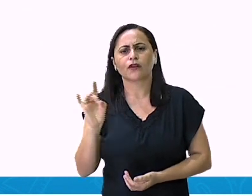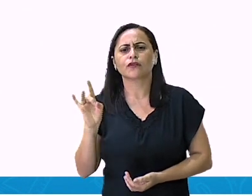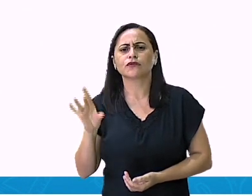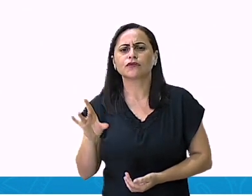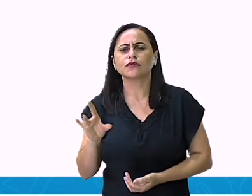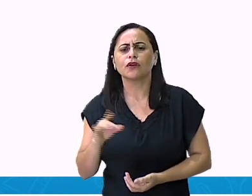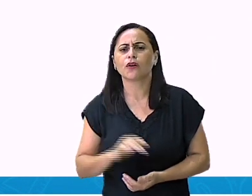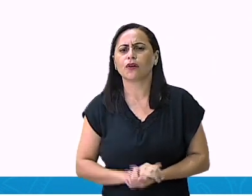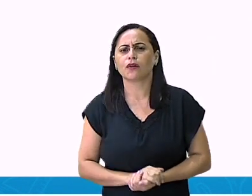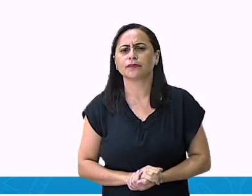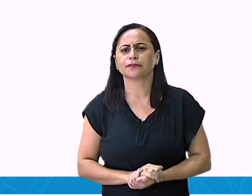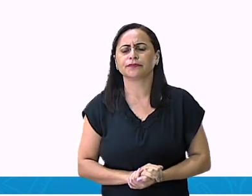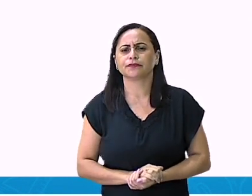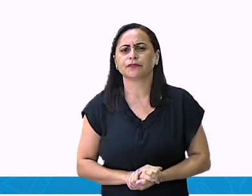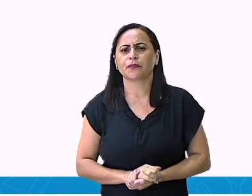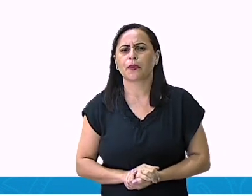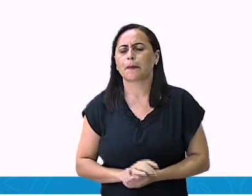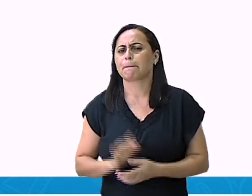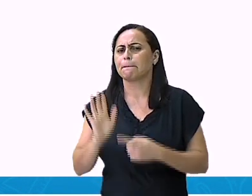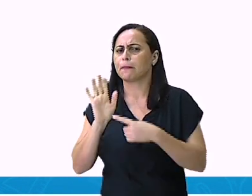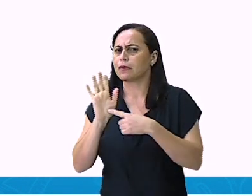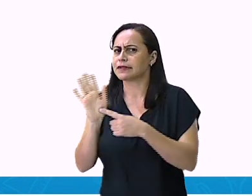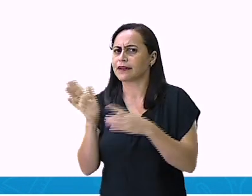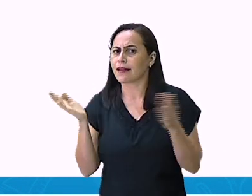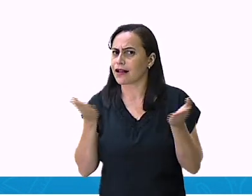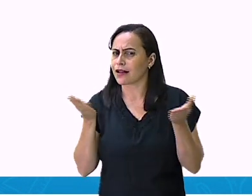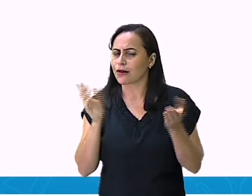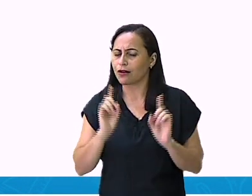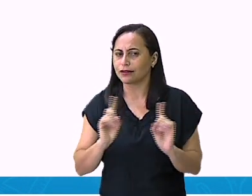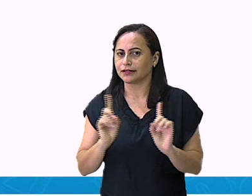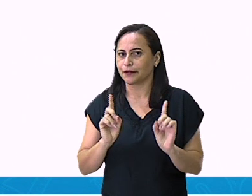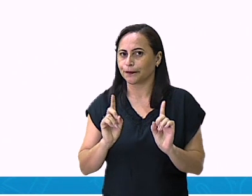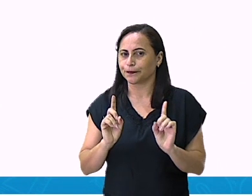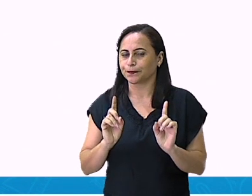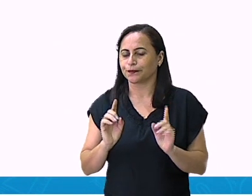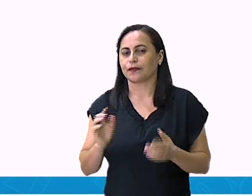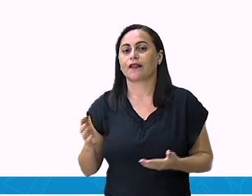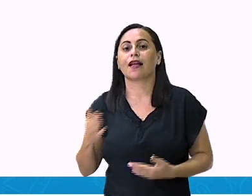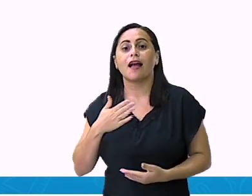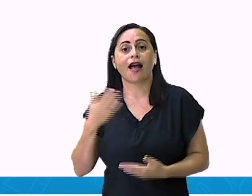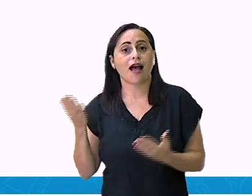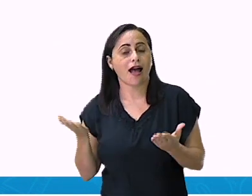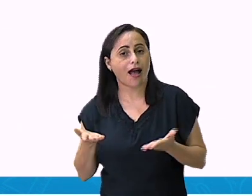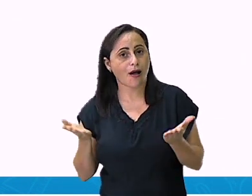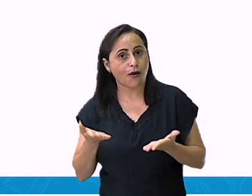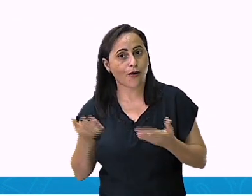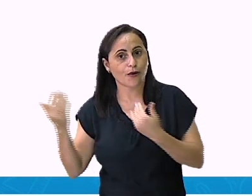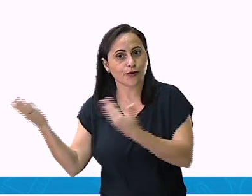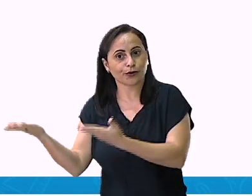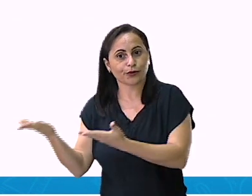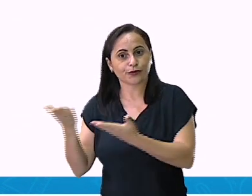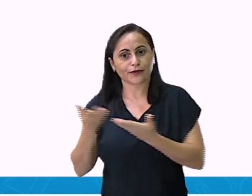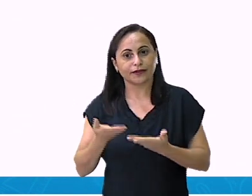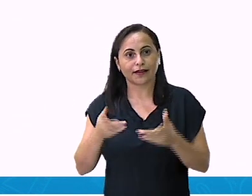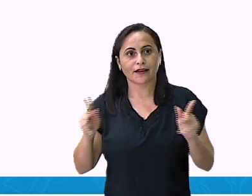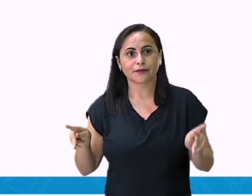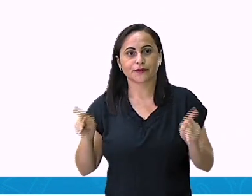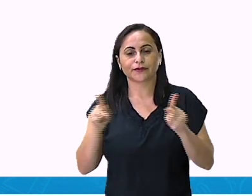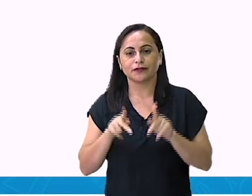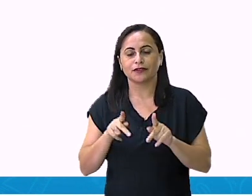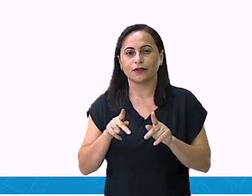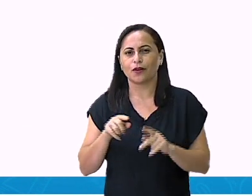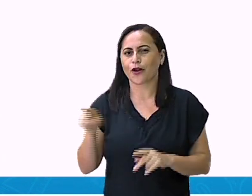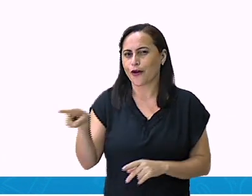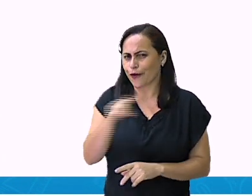que nós não vamos falar agora, porque eu vou convidar uma professora que vocês